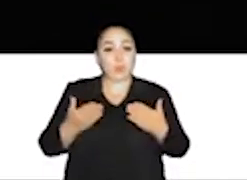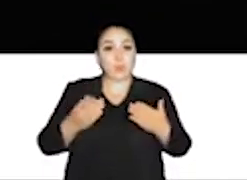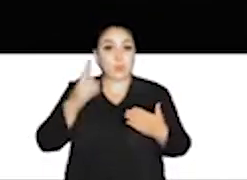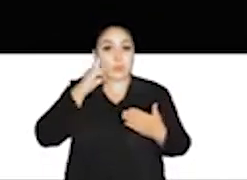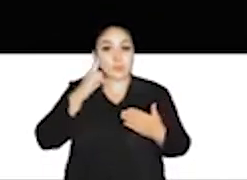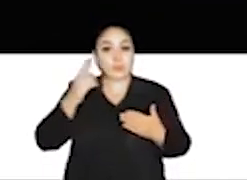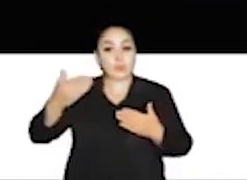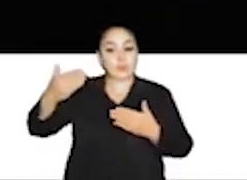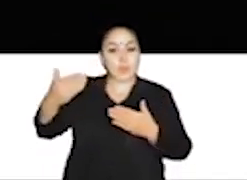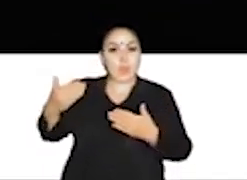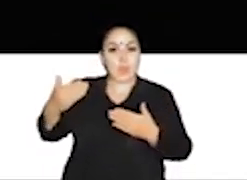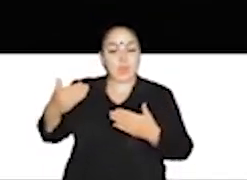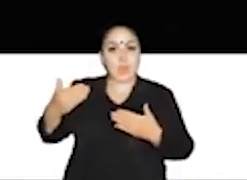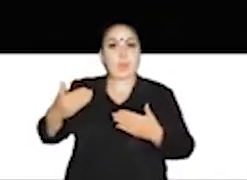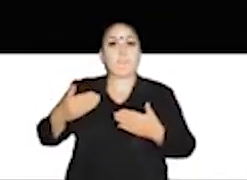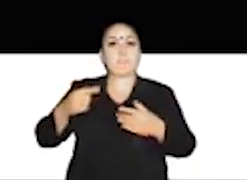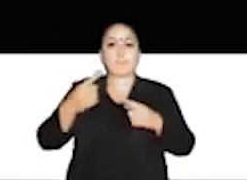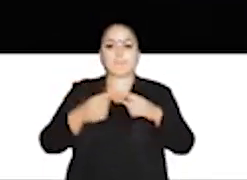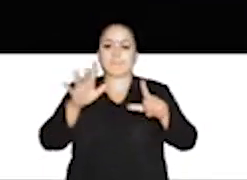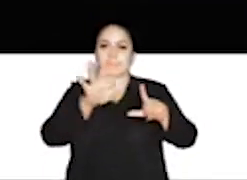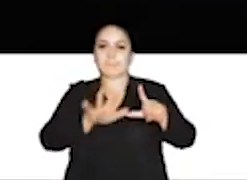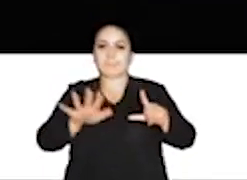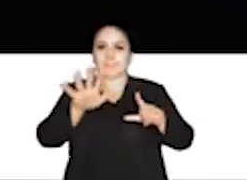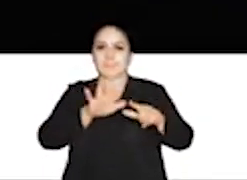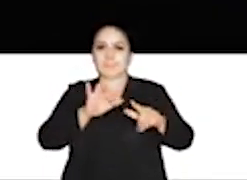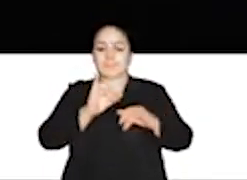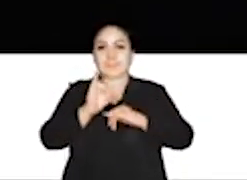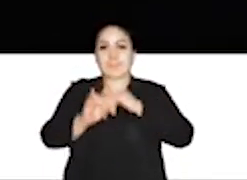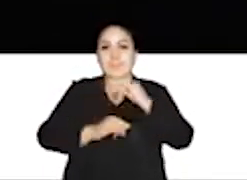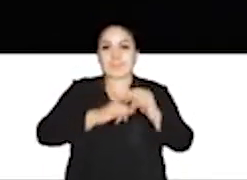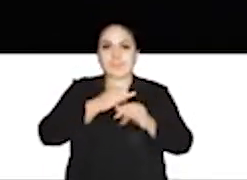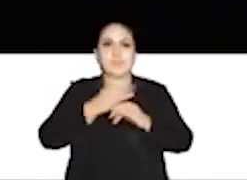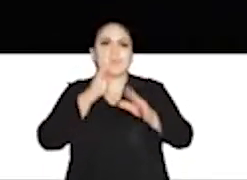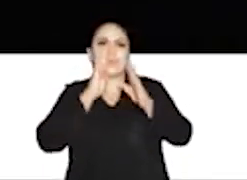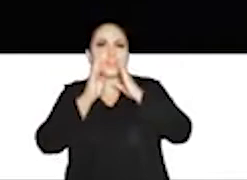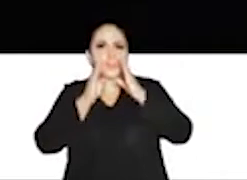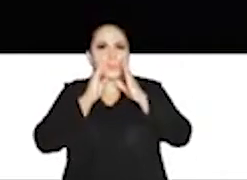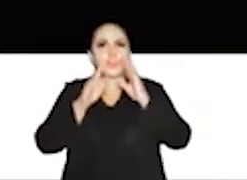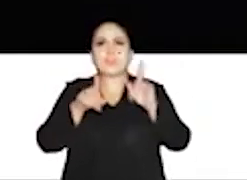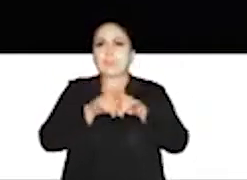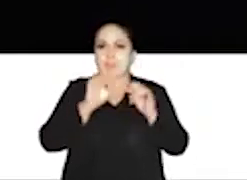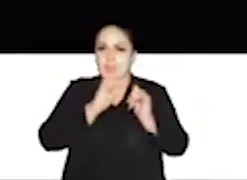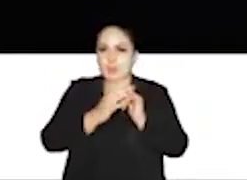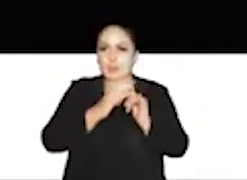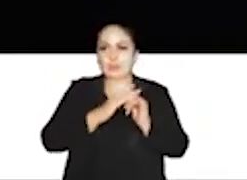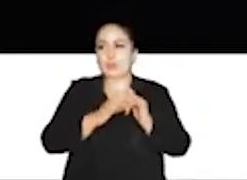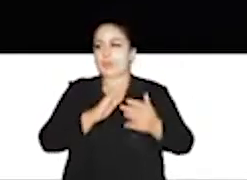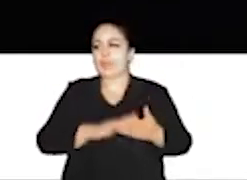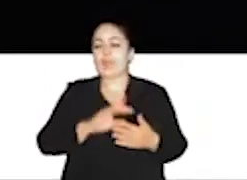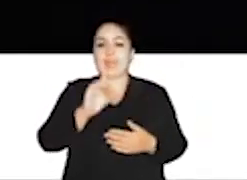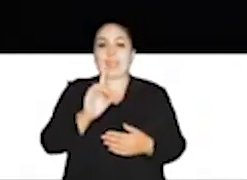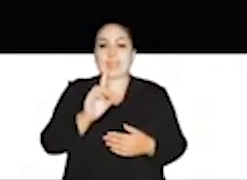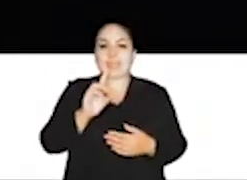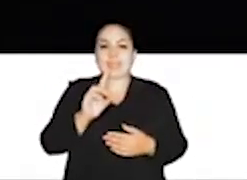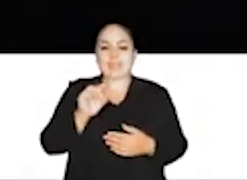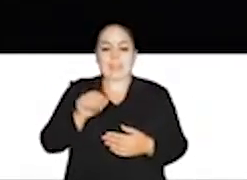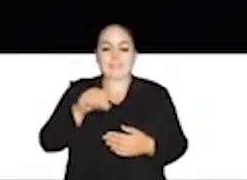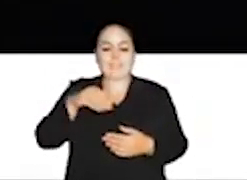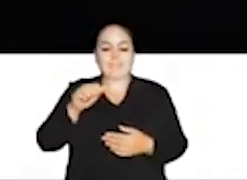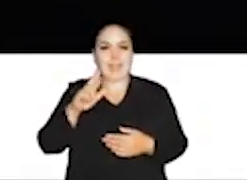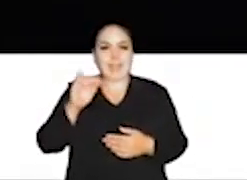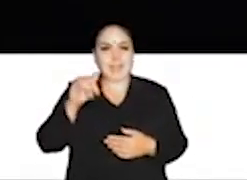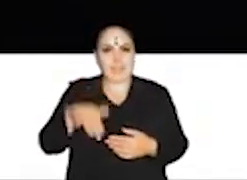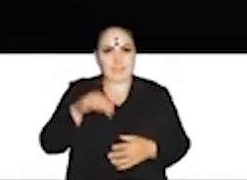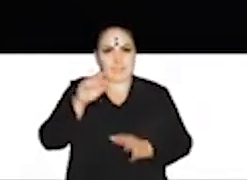se seguiram, através das plataformas da internet, que são o Facebook e também o YouTube da Demarim Planejamento Cultural.